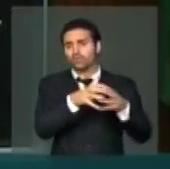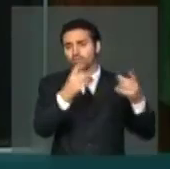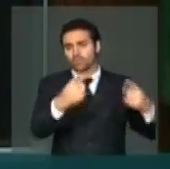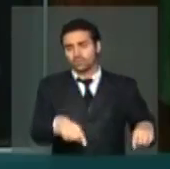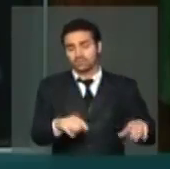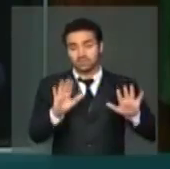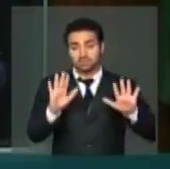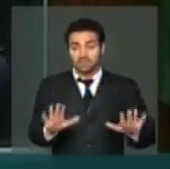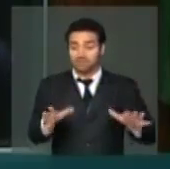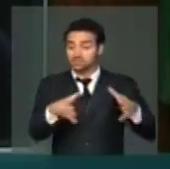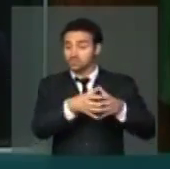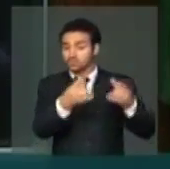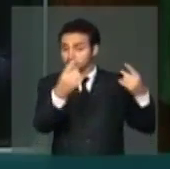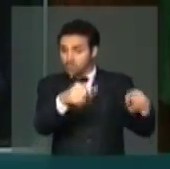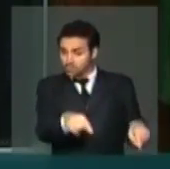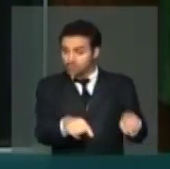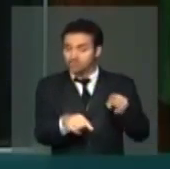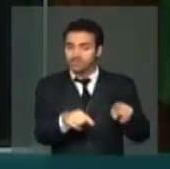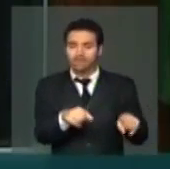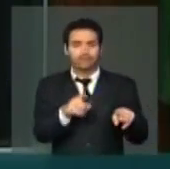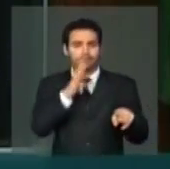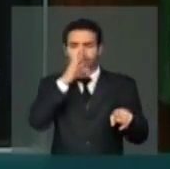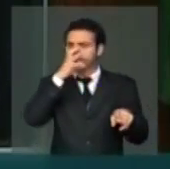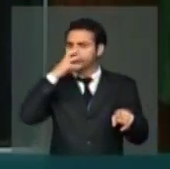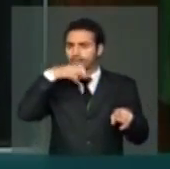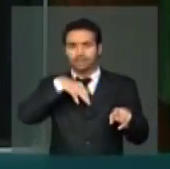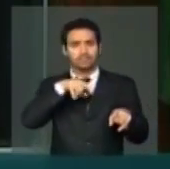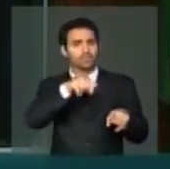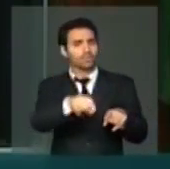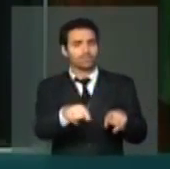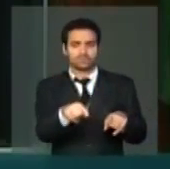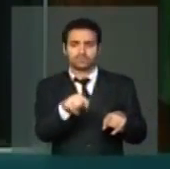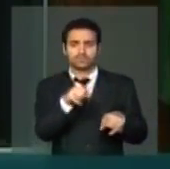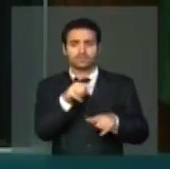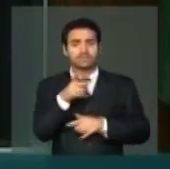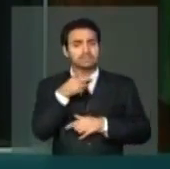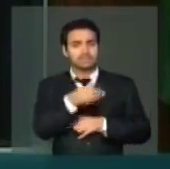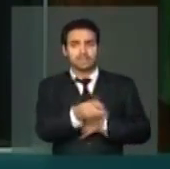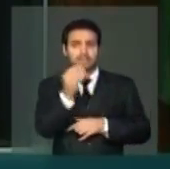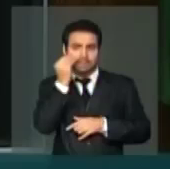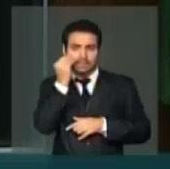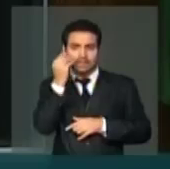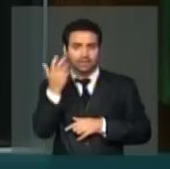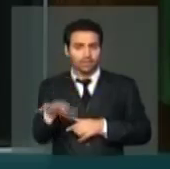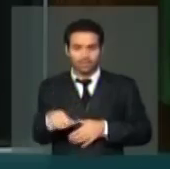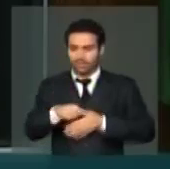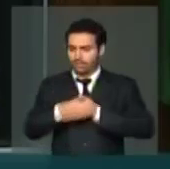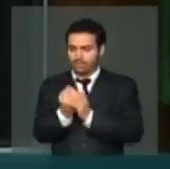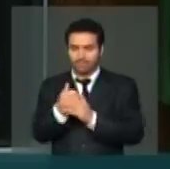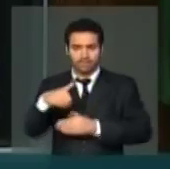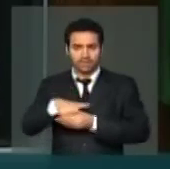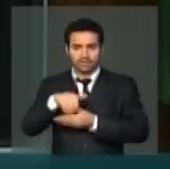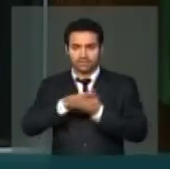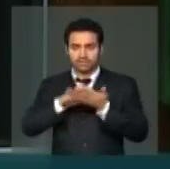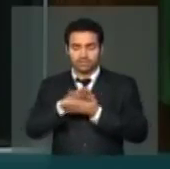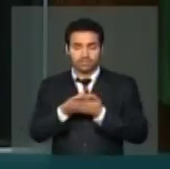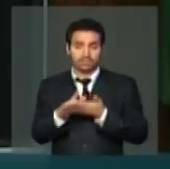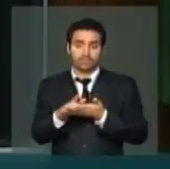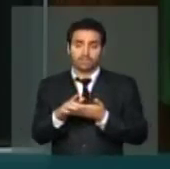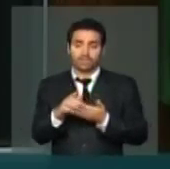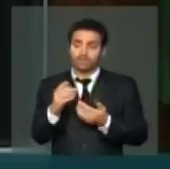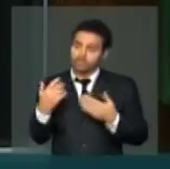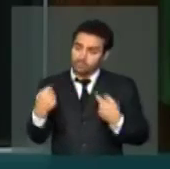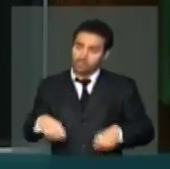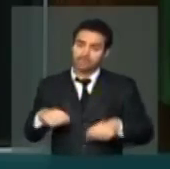entanto, a oposição teima sistematicamente em tentar obstruir e impedir que essas medidas de